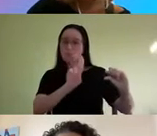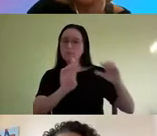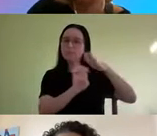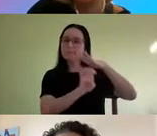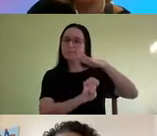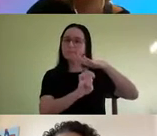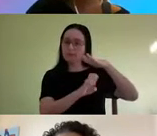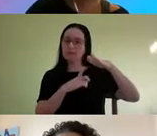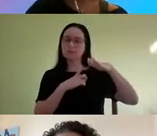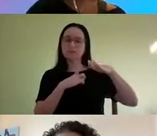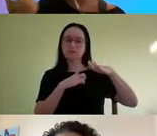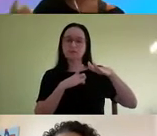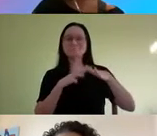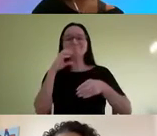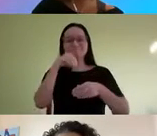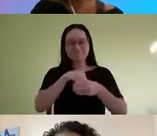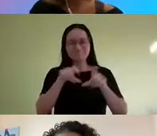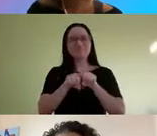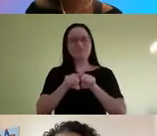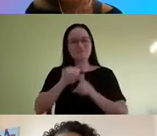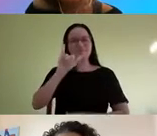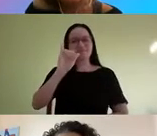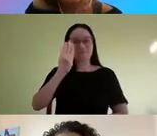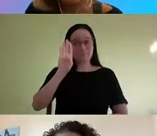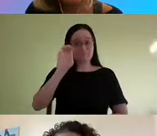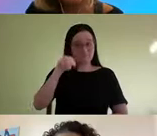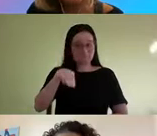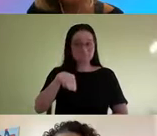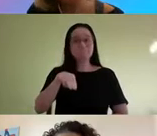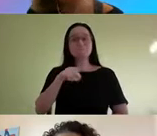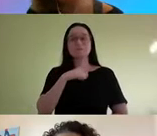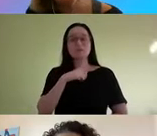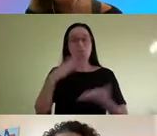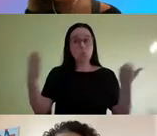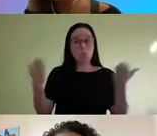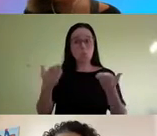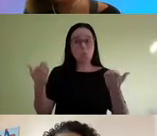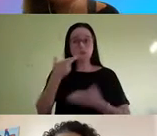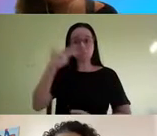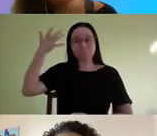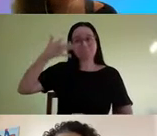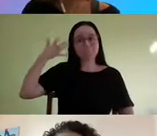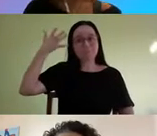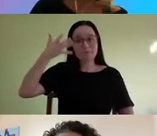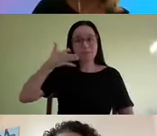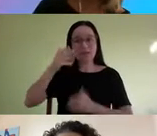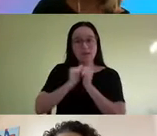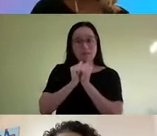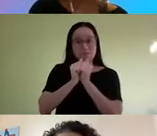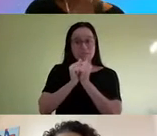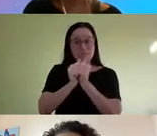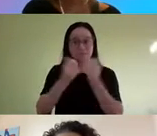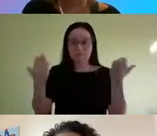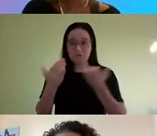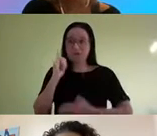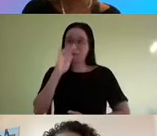elas está a IBM. Então, hoje a IBM vem como nossa parceira do Jornada e também